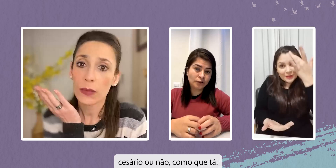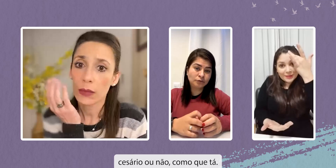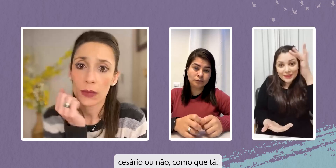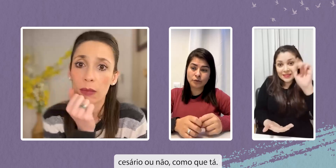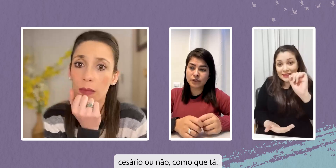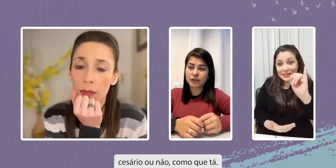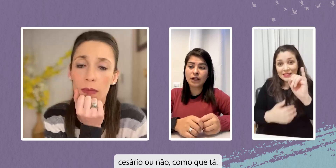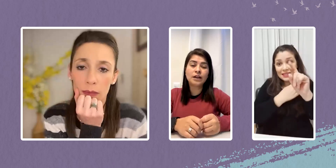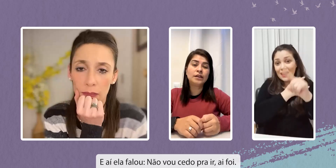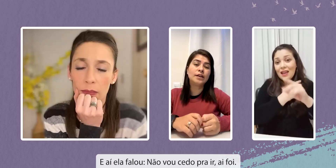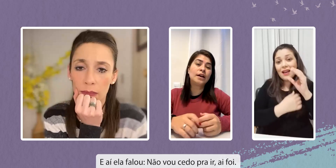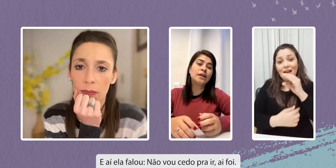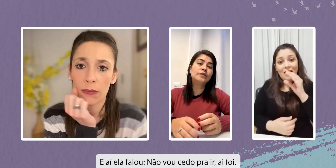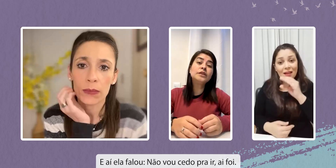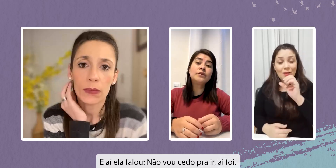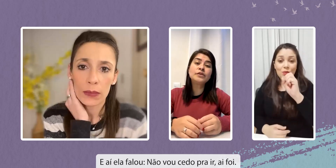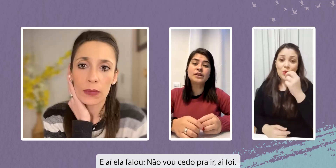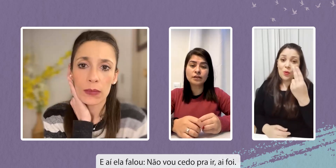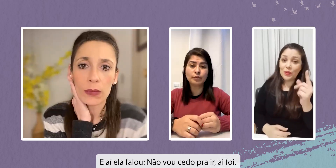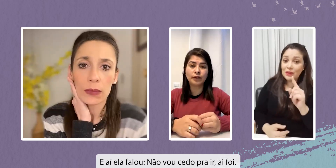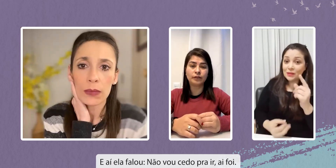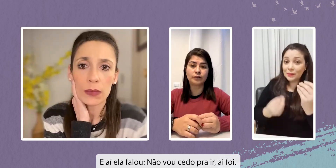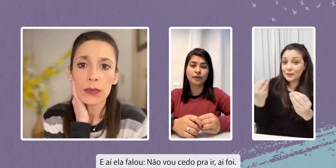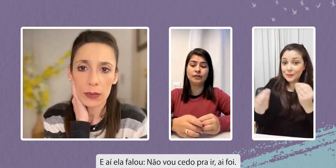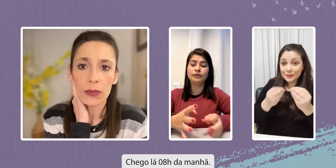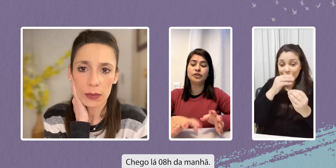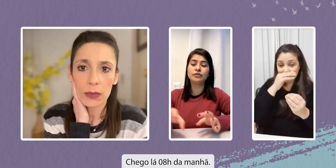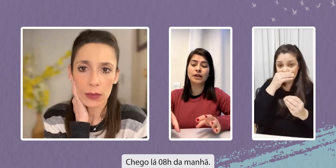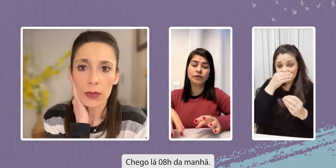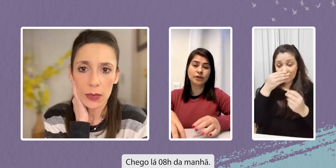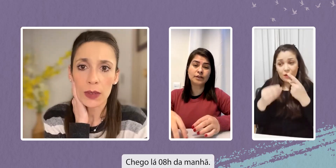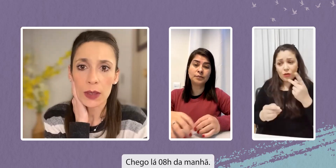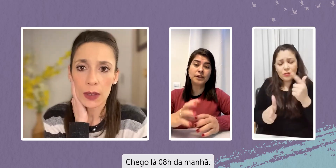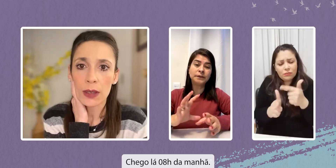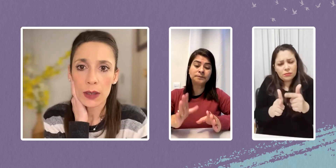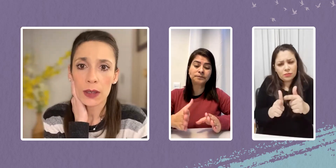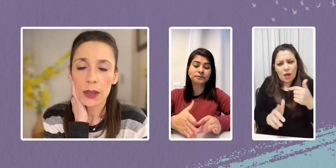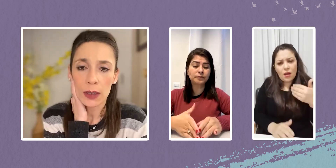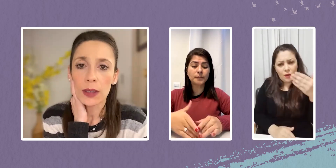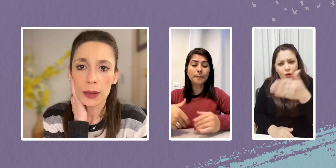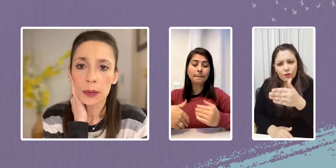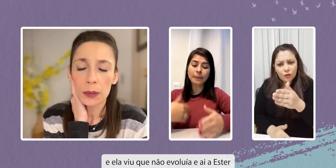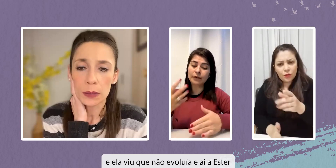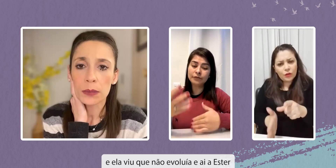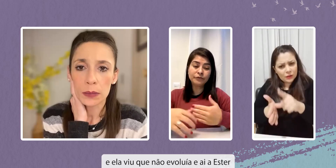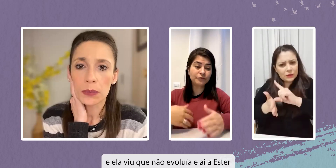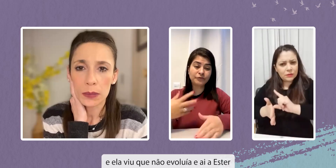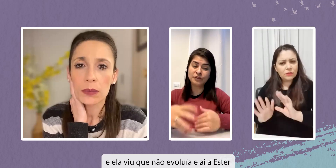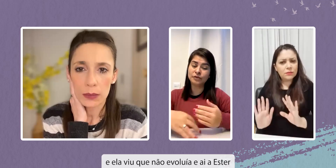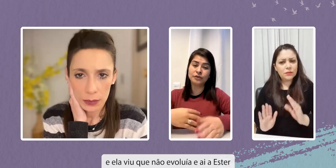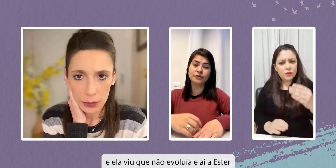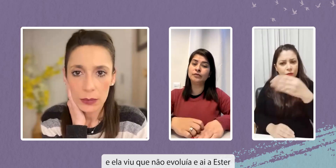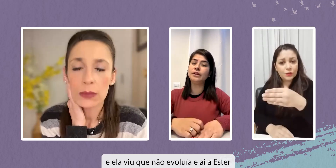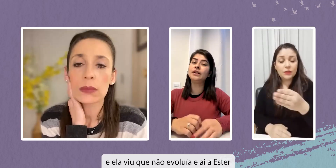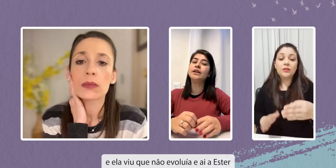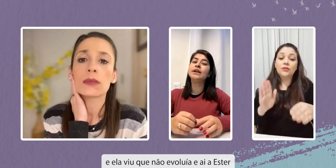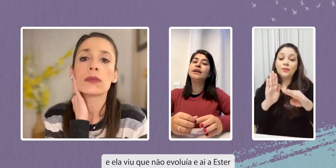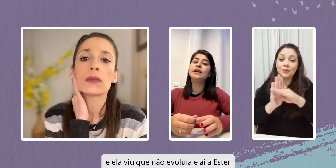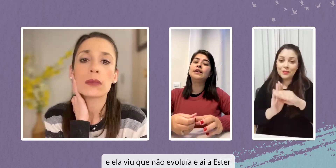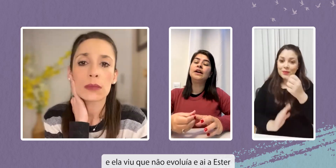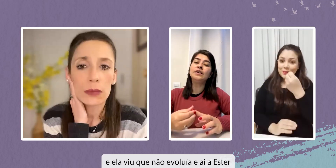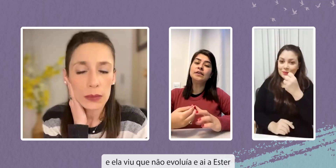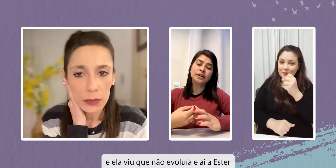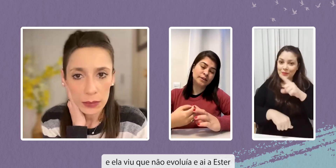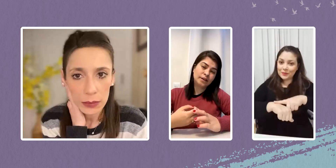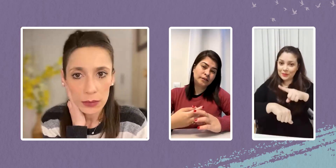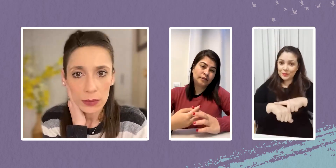ou não, como que tá. E aí ela falou, não, eu vou cedo pra ir. Aí chegou lá 8 horas da manhã, viu que não evoluía,